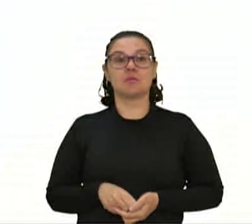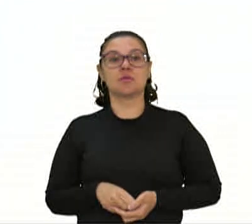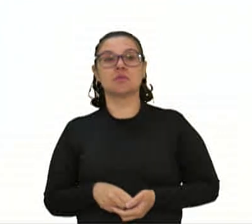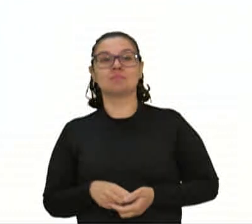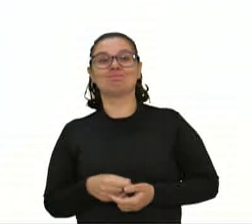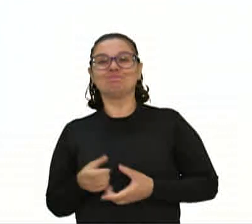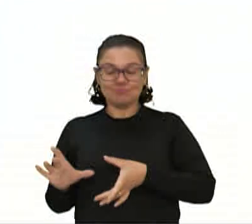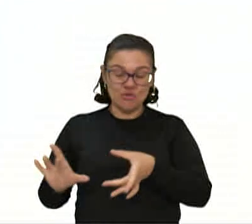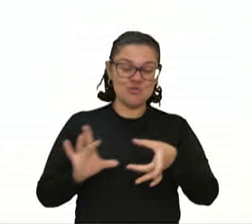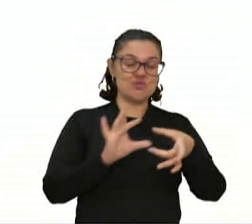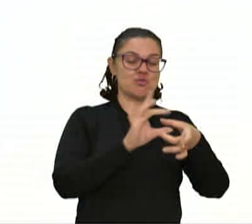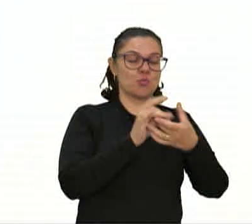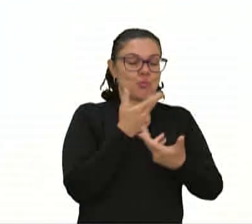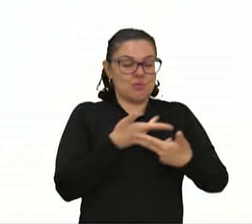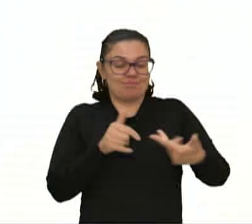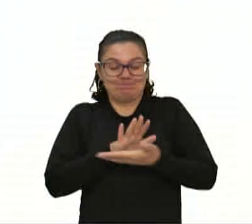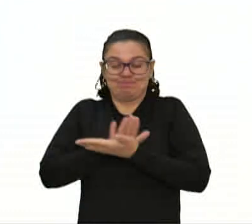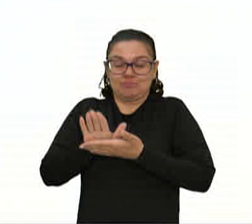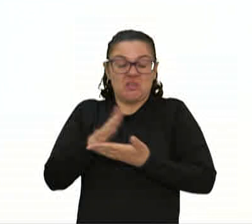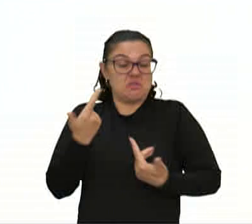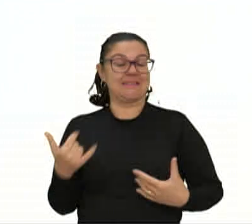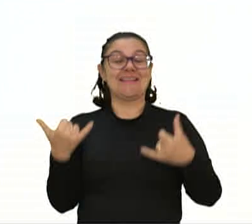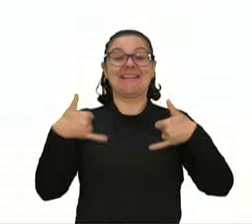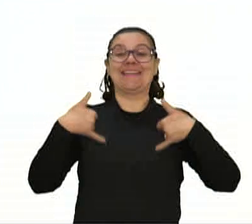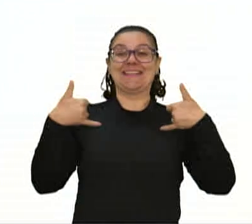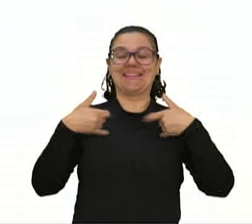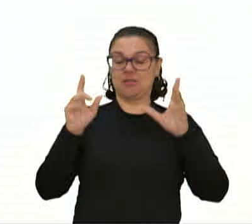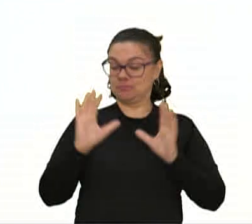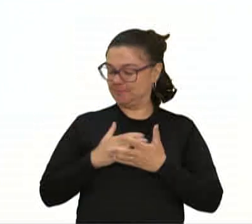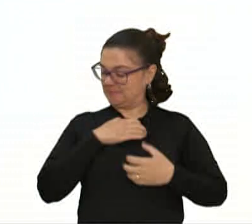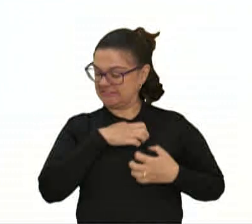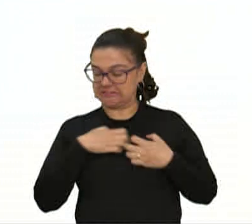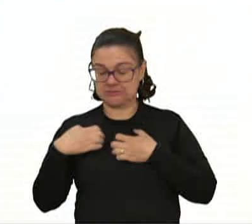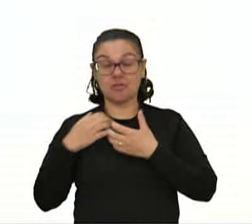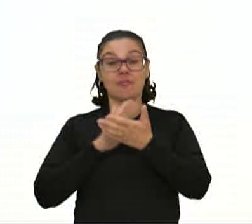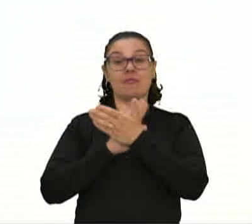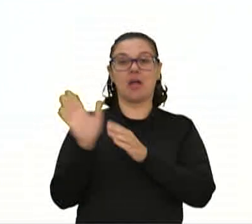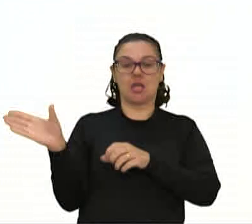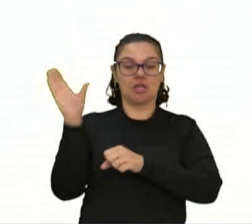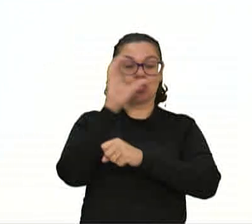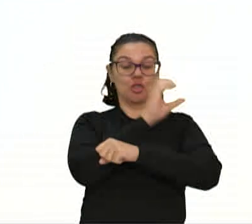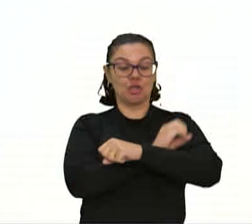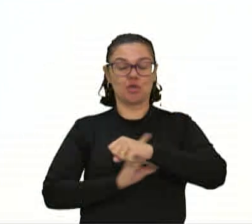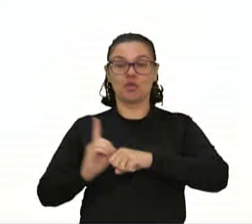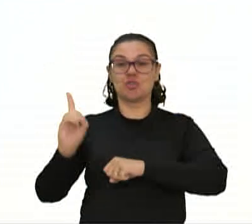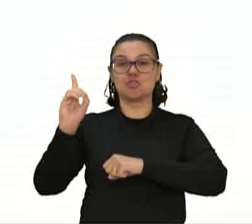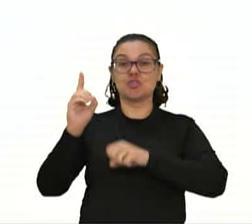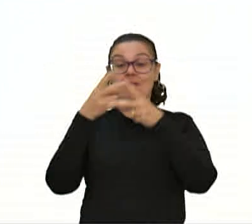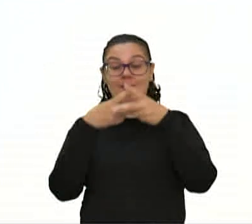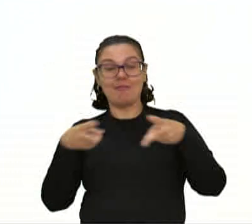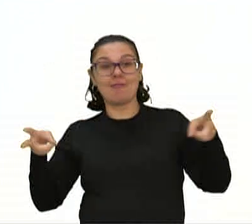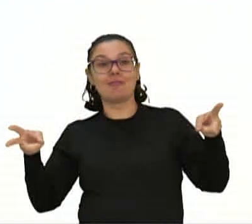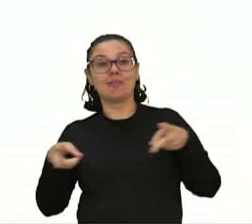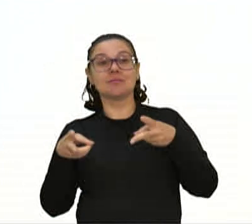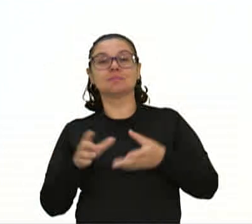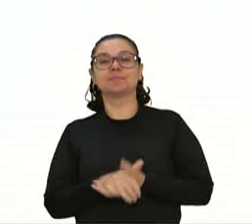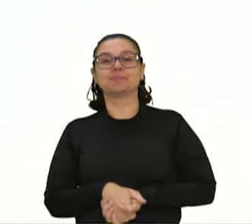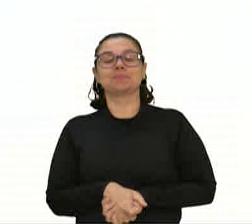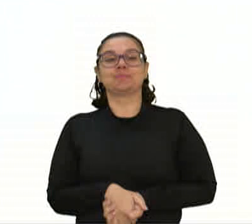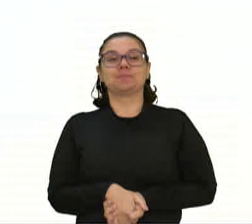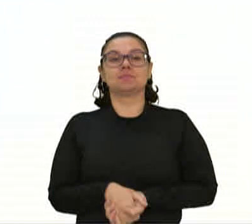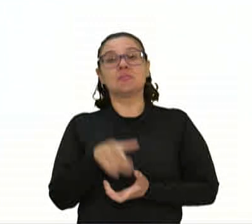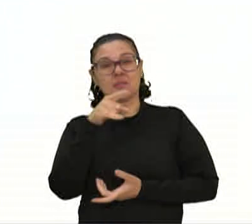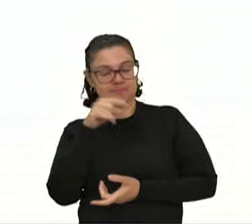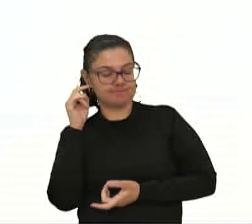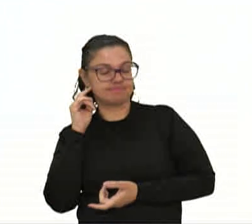coisas fugidias, não sinto gozo nem tormento, atravesso noites e dias no vento sonoro, né? Pessoal, responda